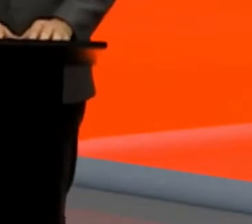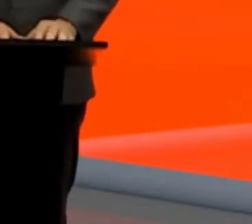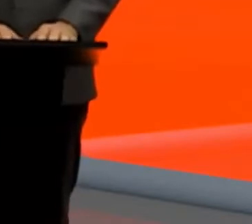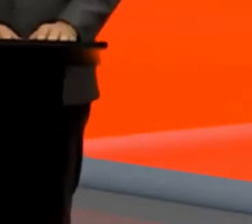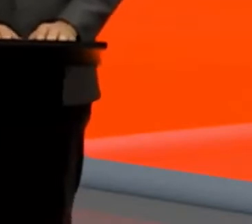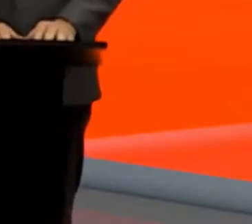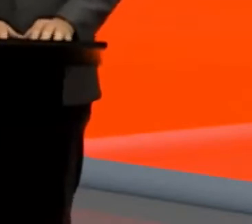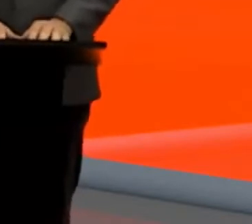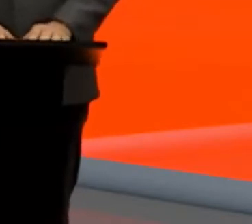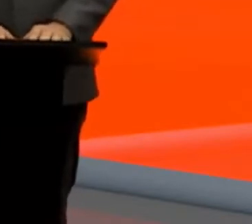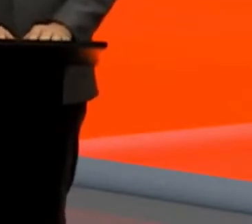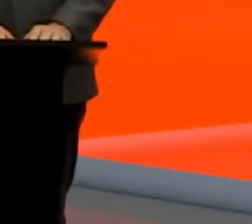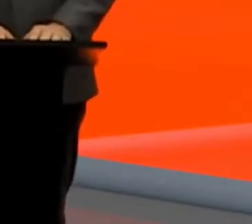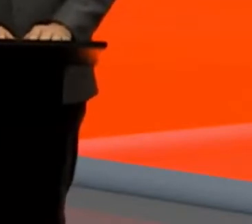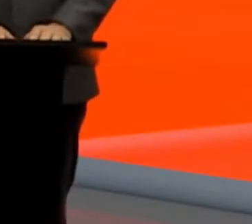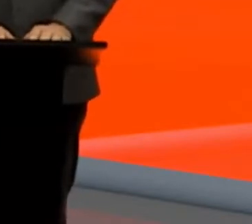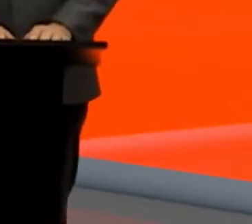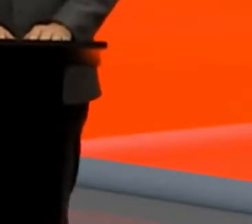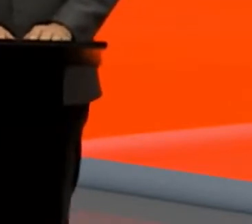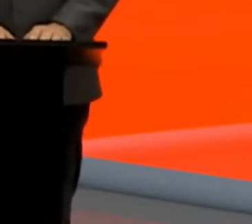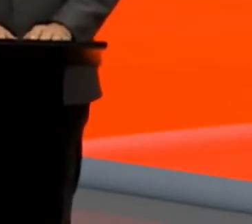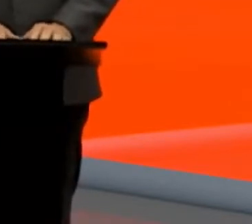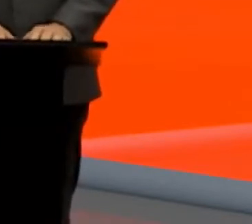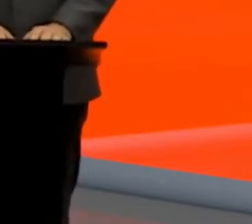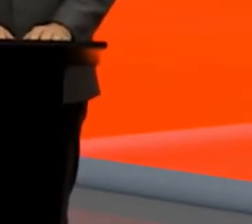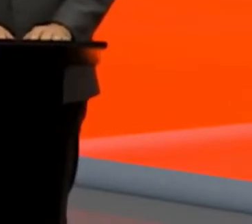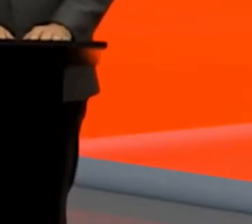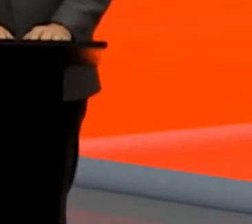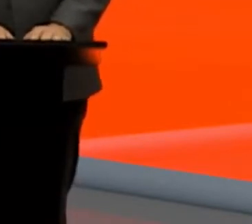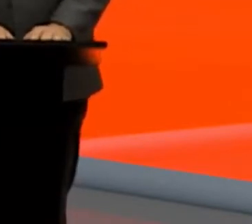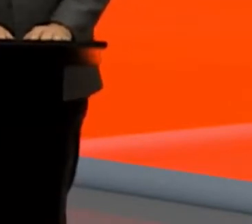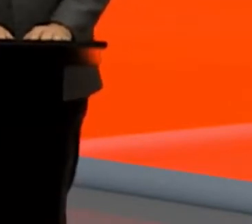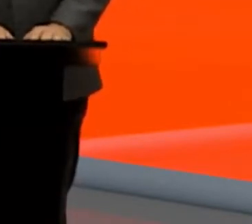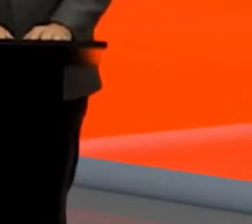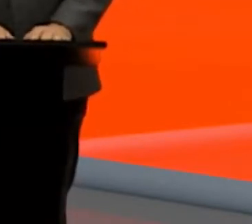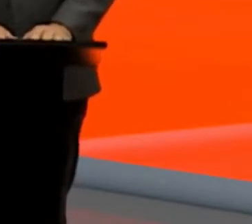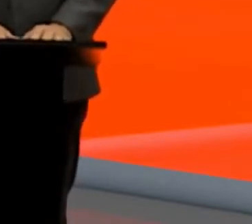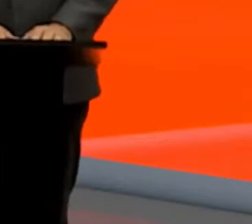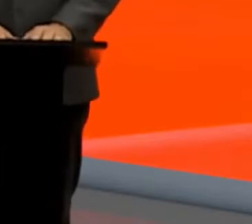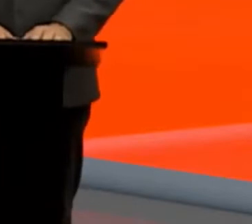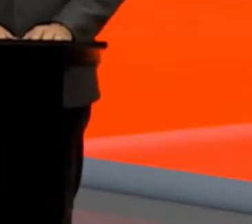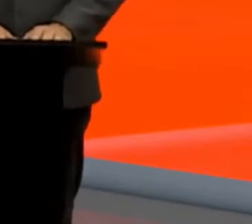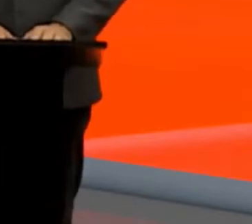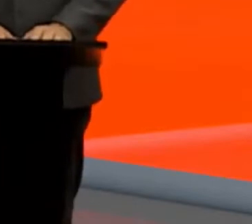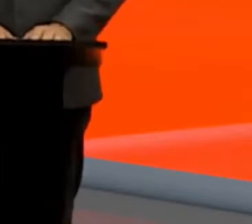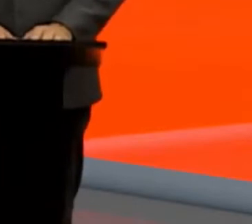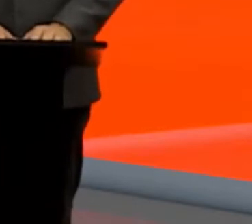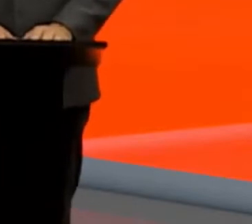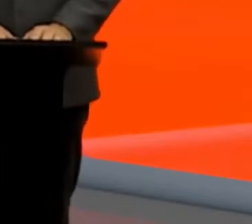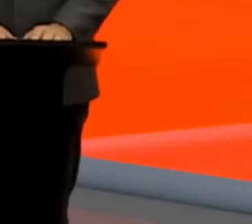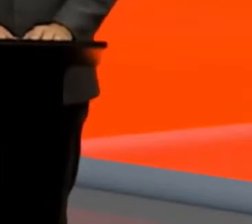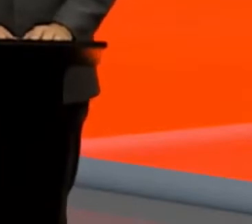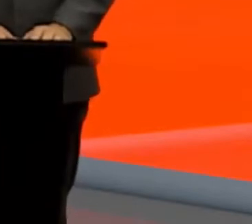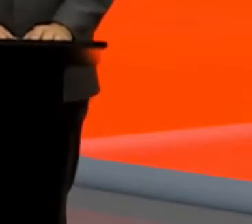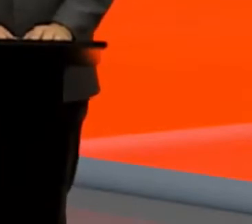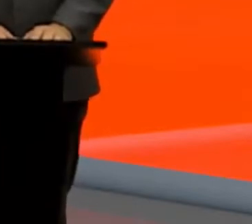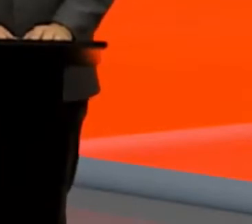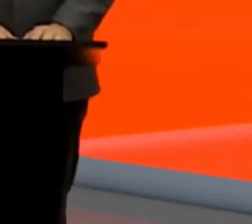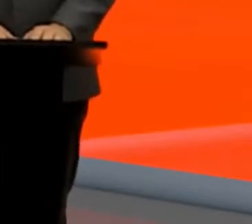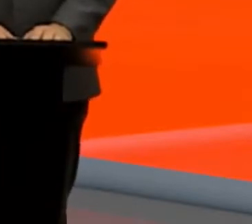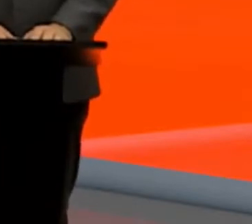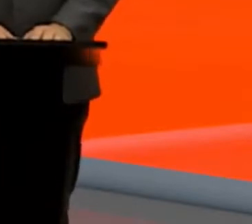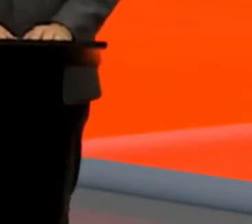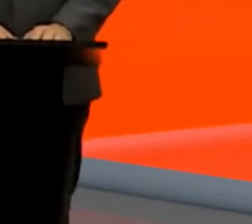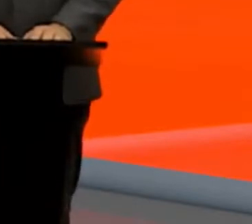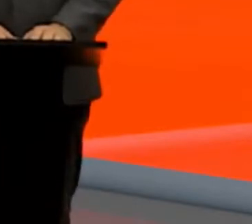LGPD, especialmente a partir das inovações introduzidas pela sua regulação. E os desafios da regulamentação da LGPD